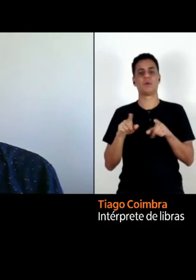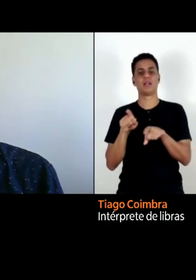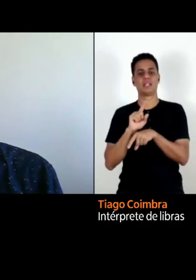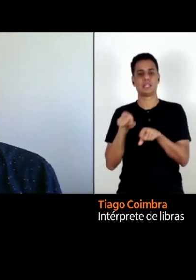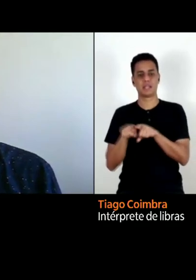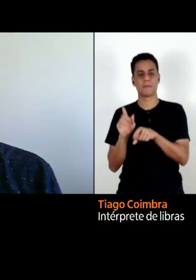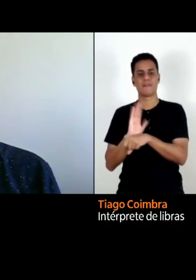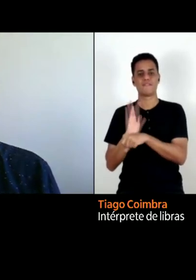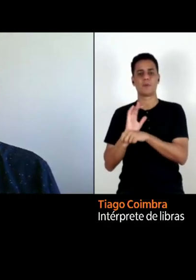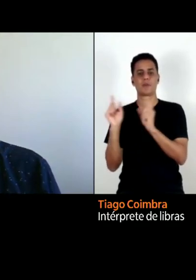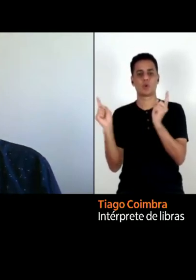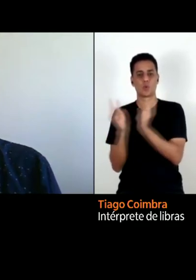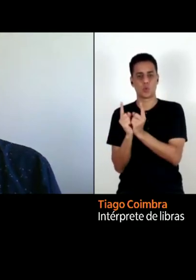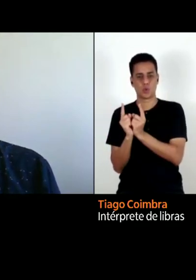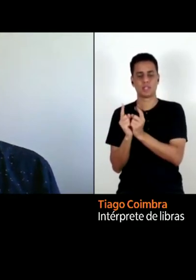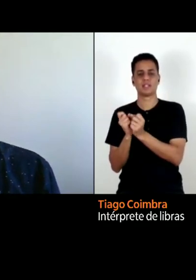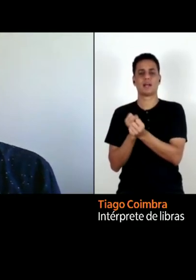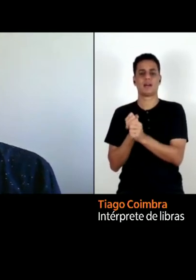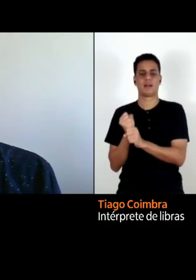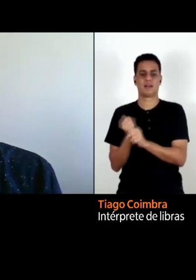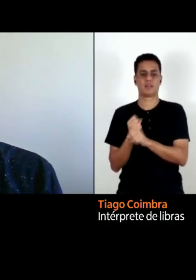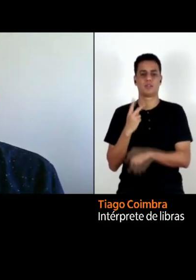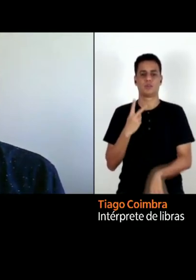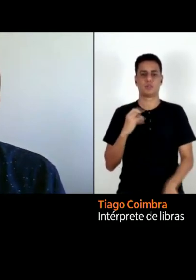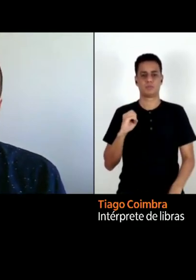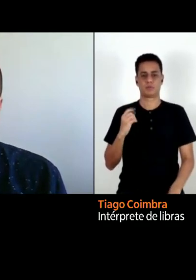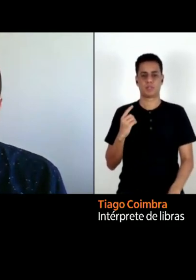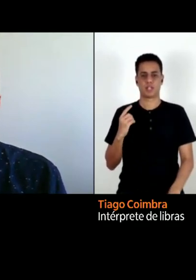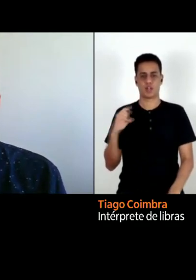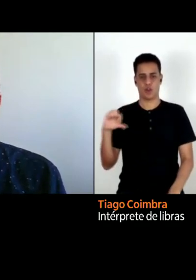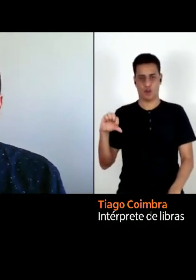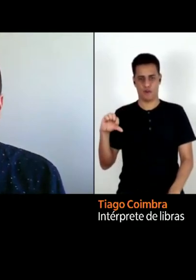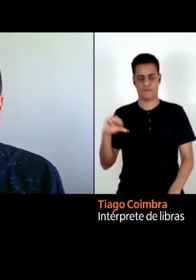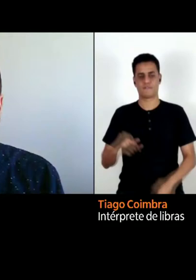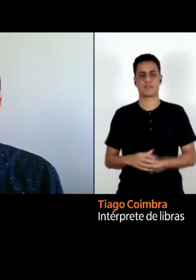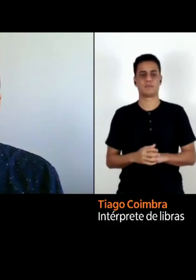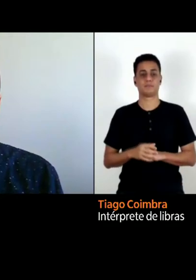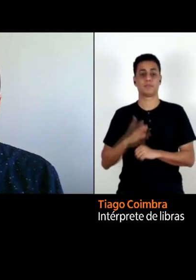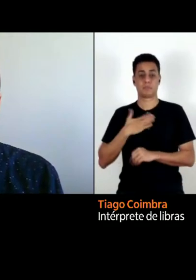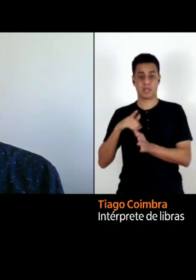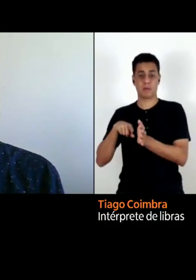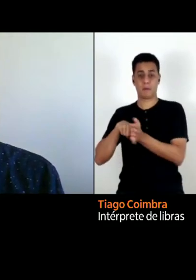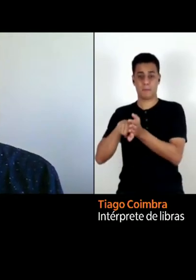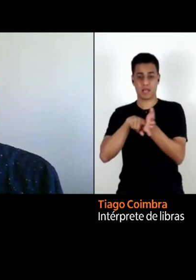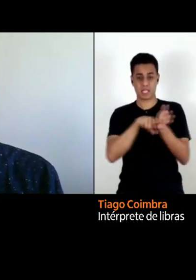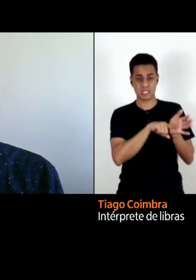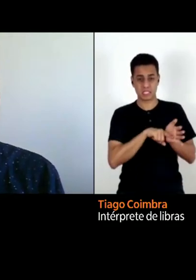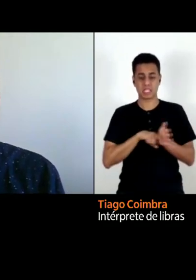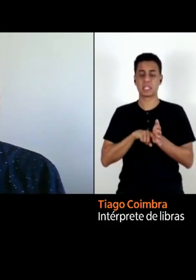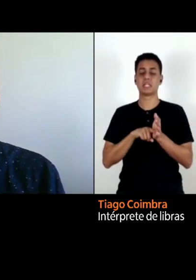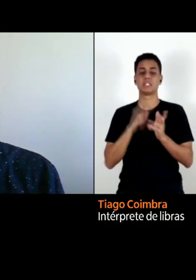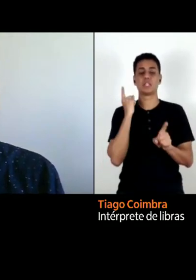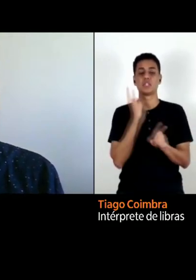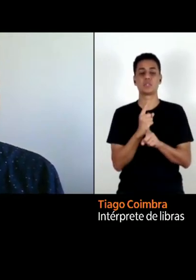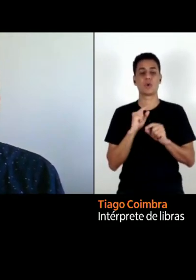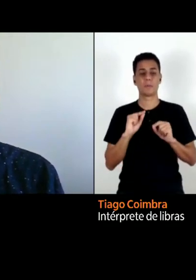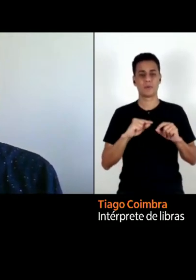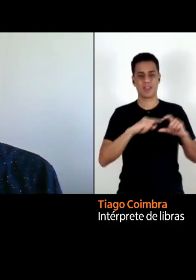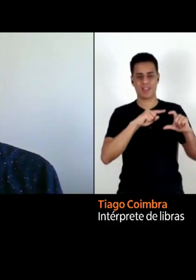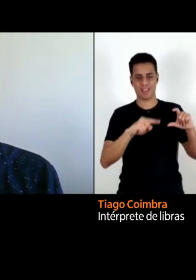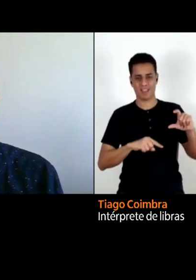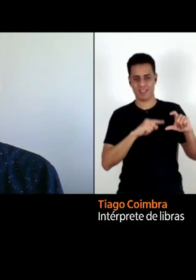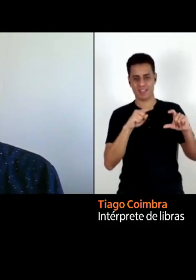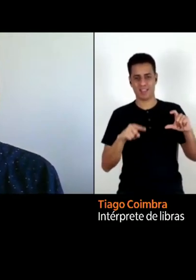de 2009. Nessa minha pesquisa, eu descobri que se tratava o carretel de um